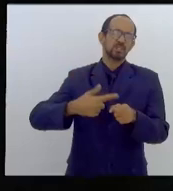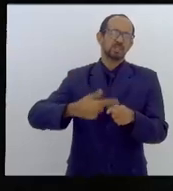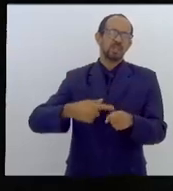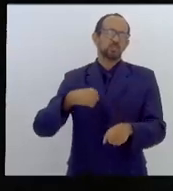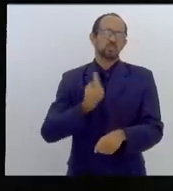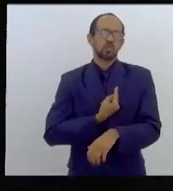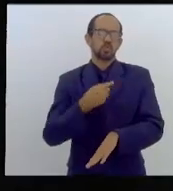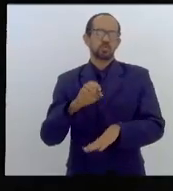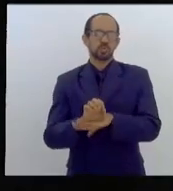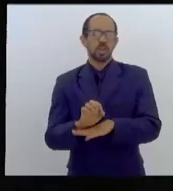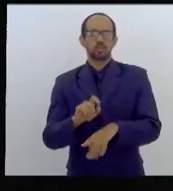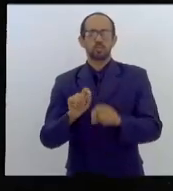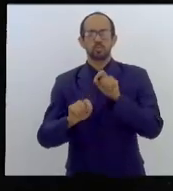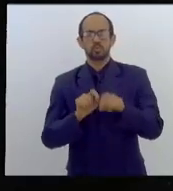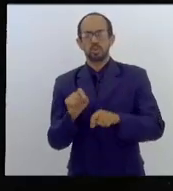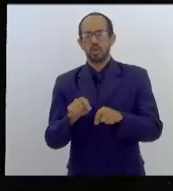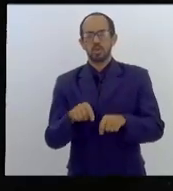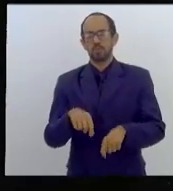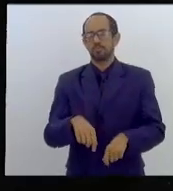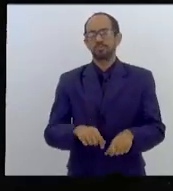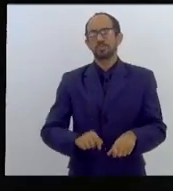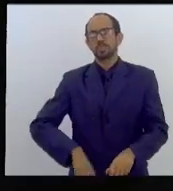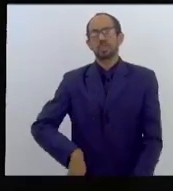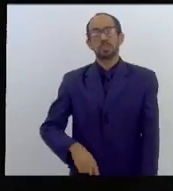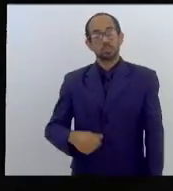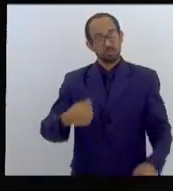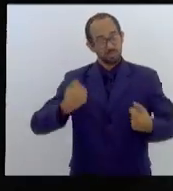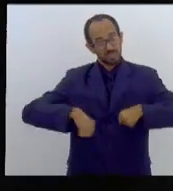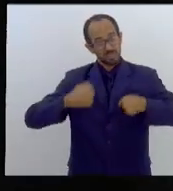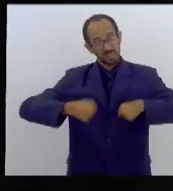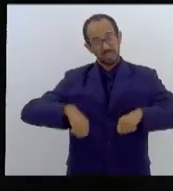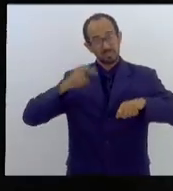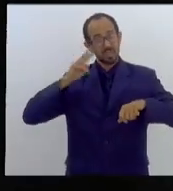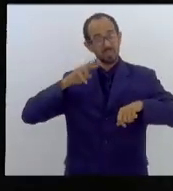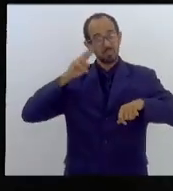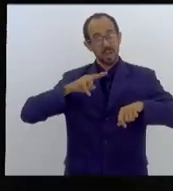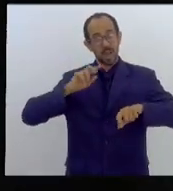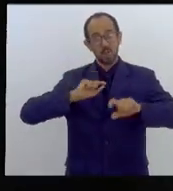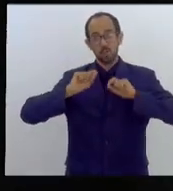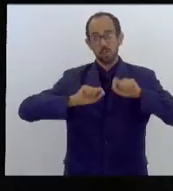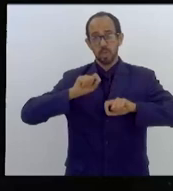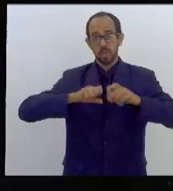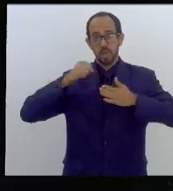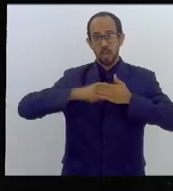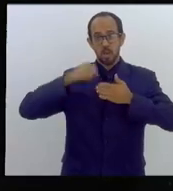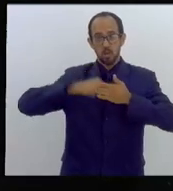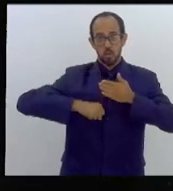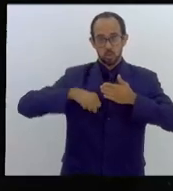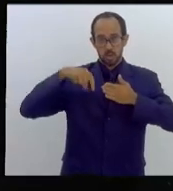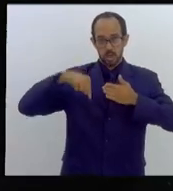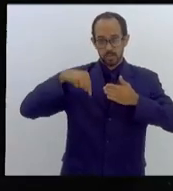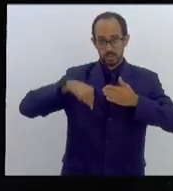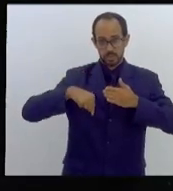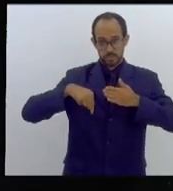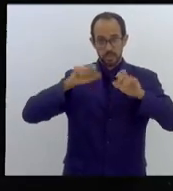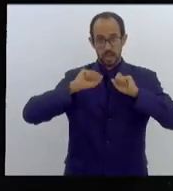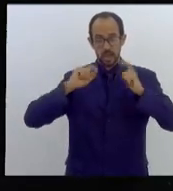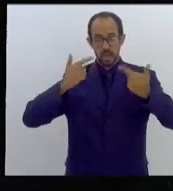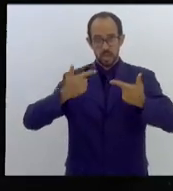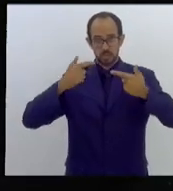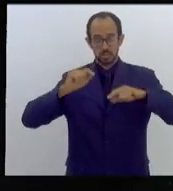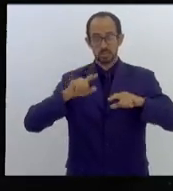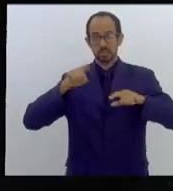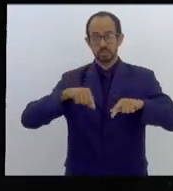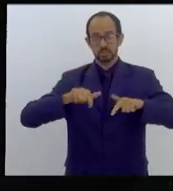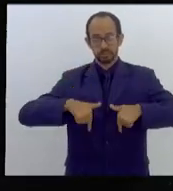Estado. E aí, nunca é demais lembrar a luta dessa casa, foi um ato desta casa, né,